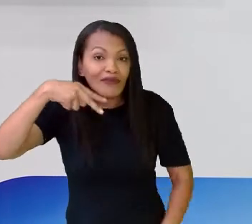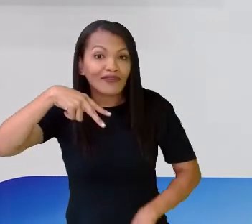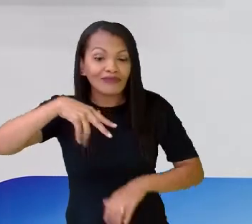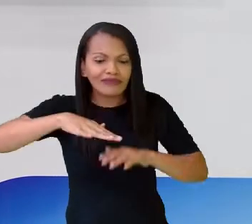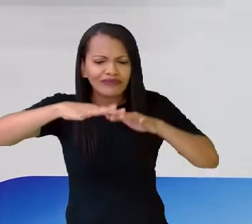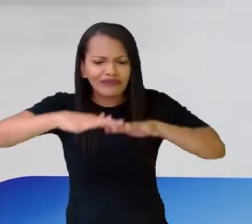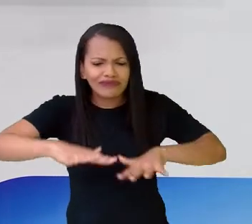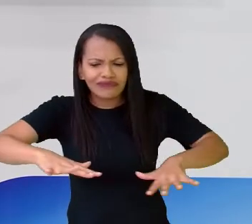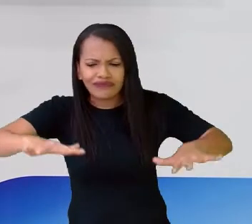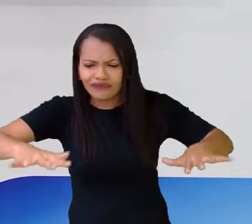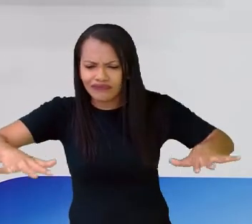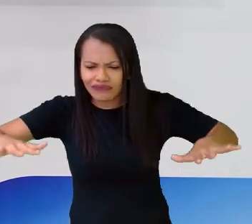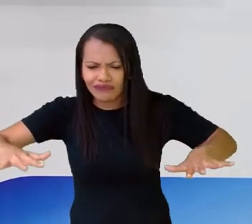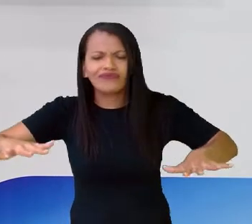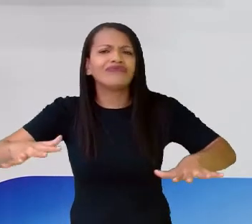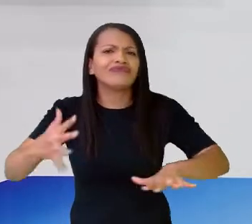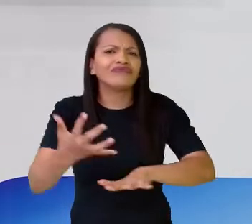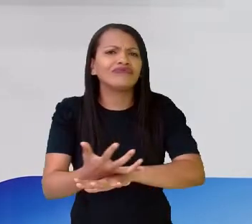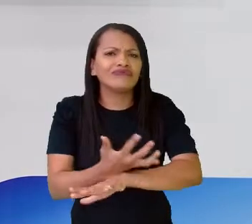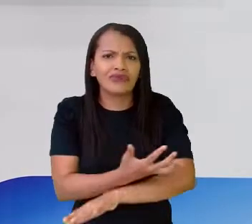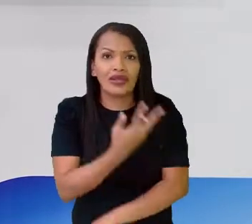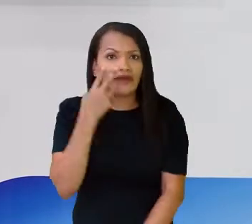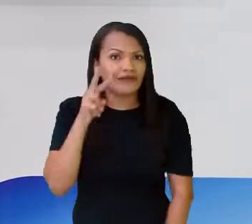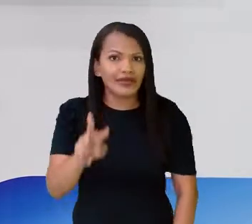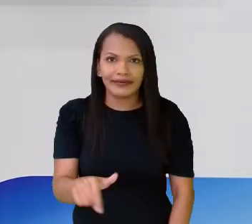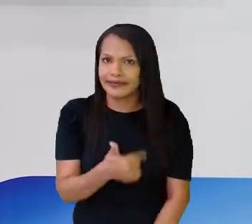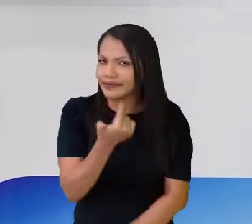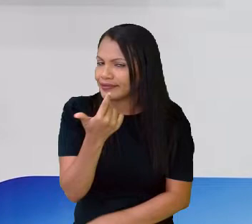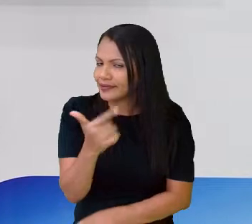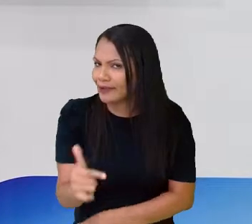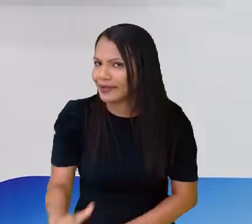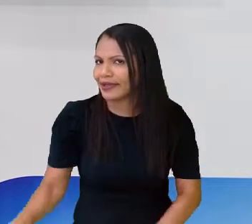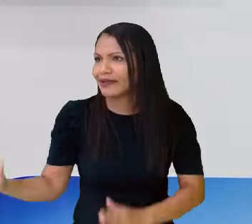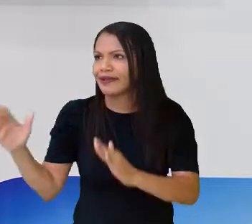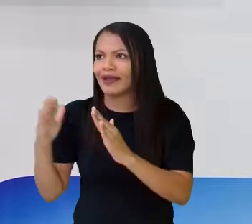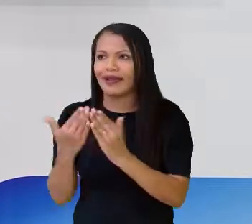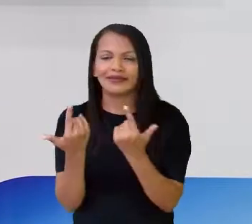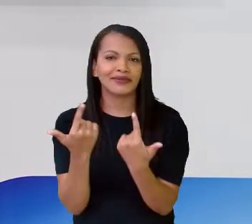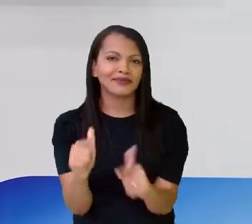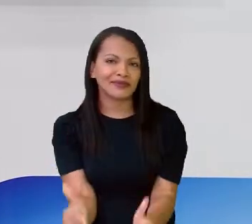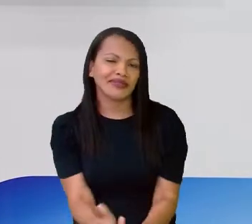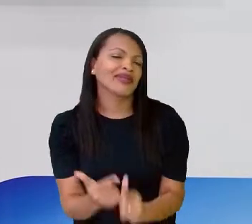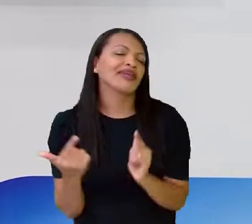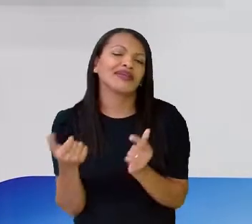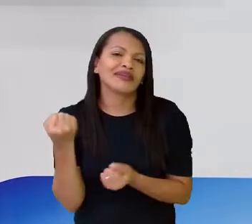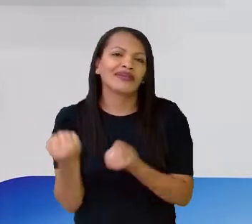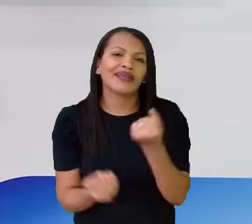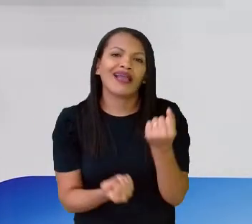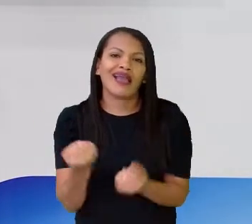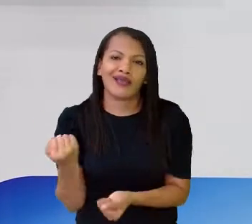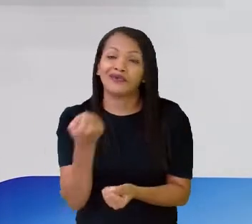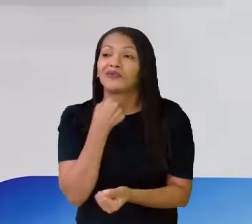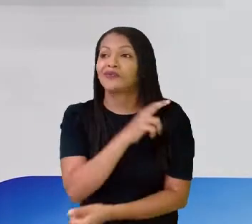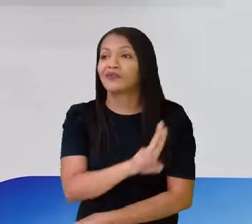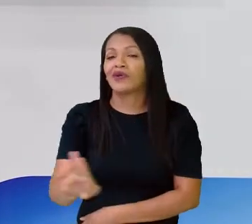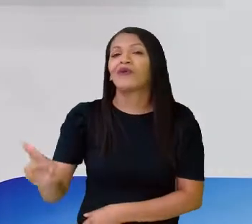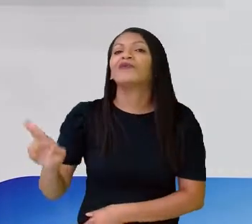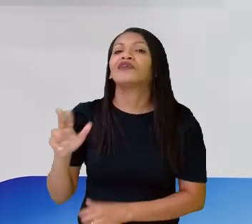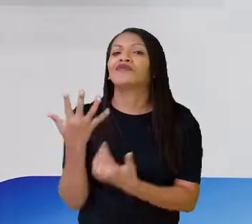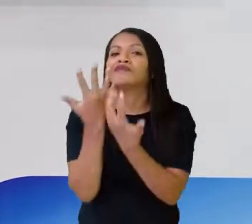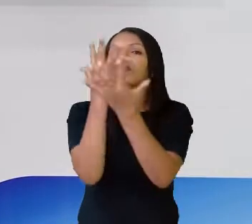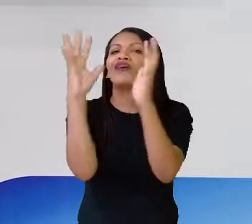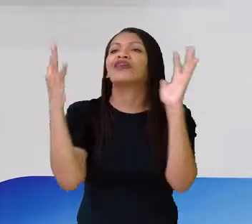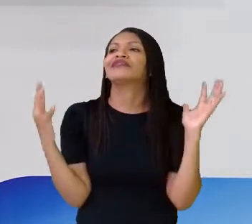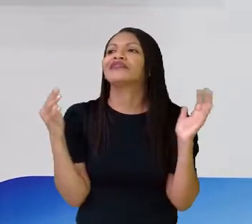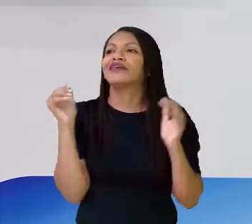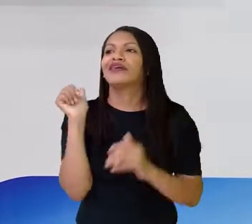também, olha, que não tem ninguém morando, né? Não tem casa, não tem carro, não tem gente passando. É um parque que